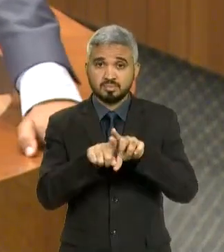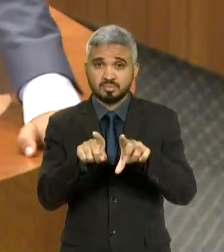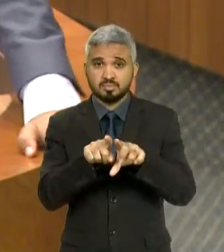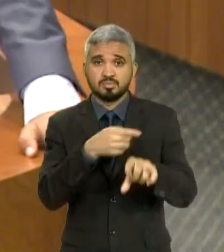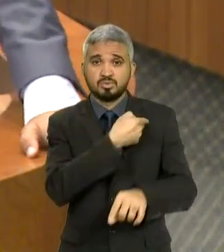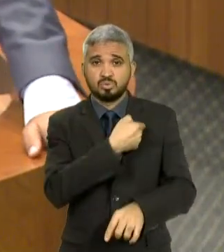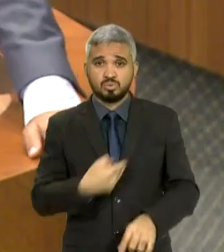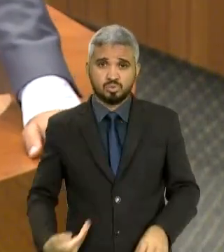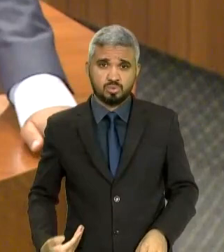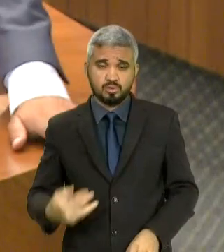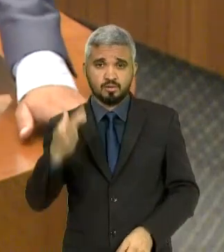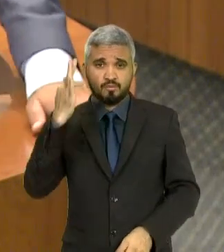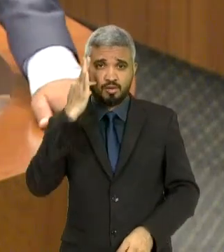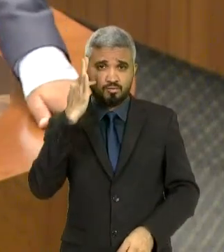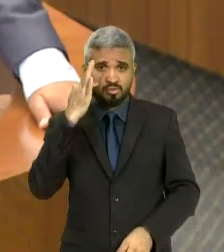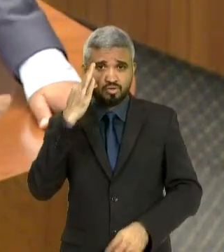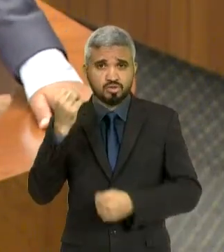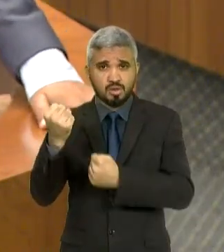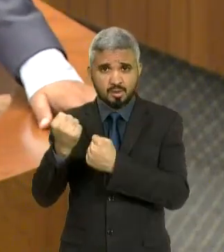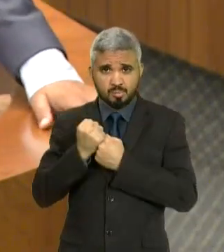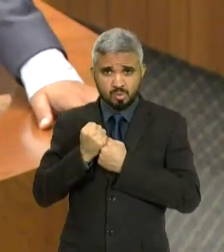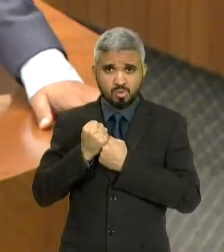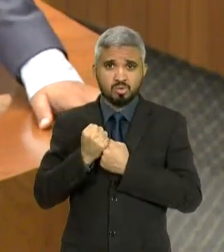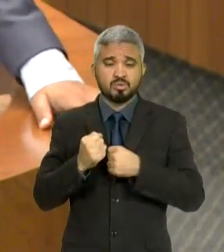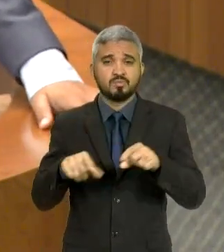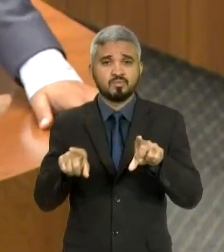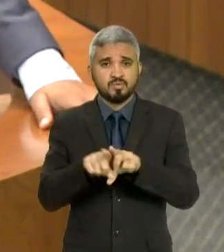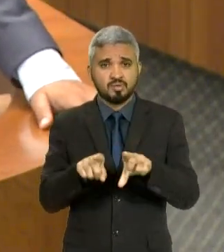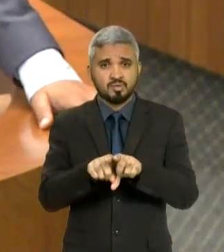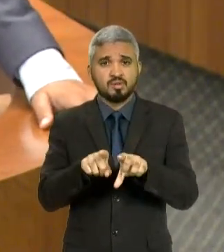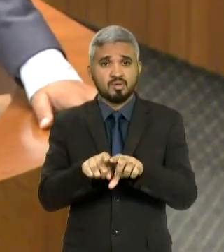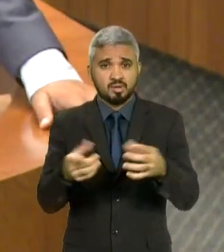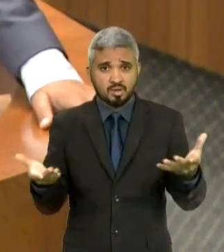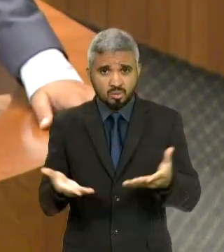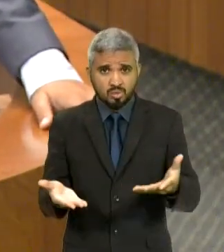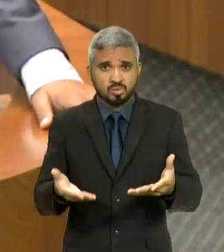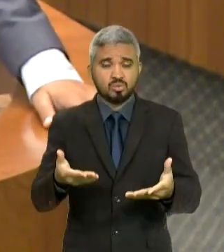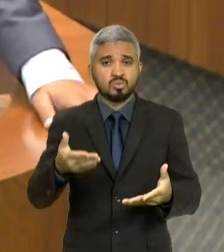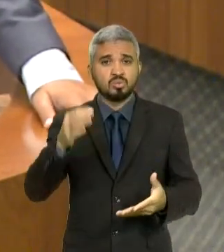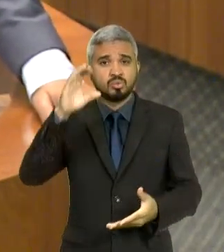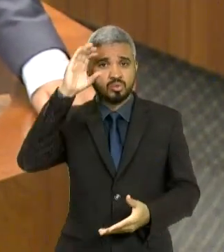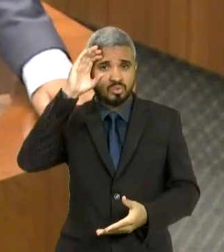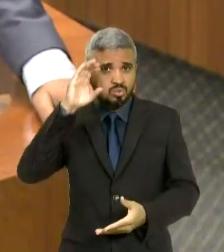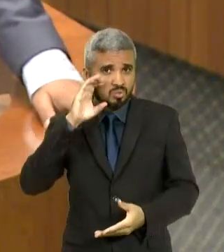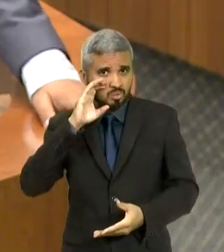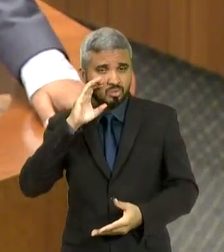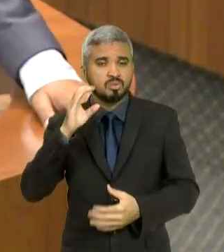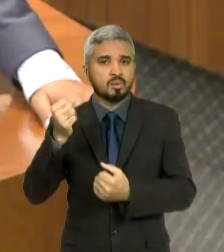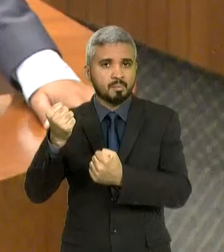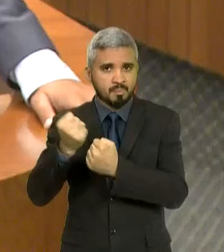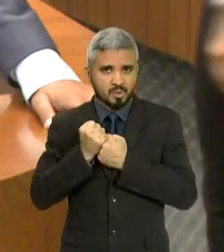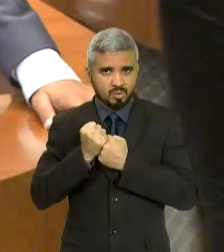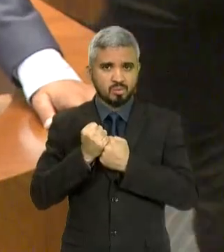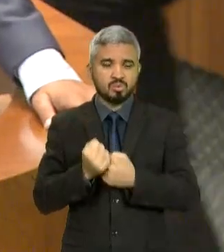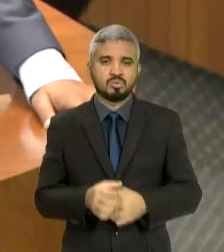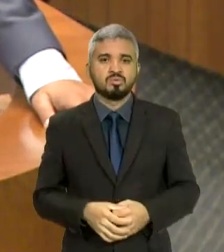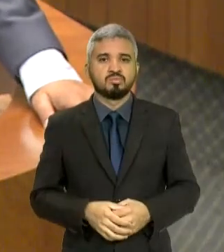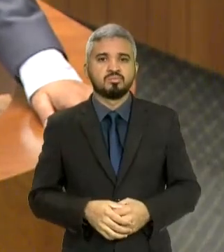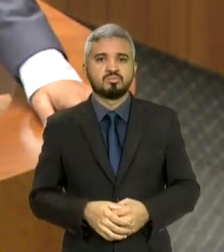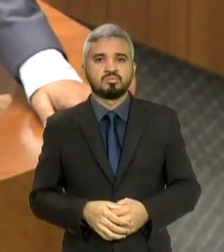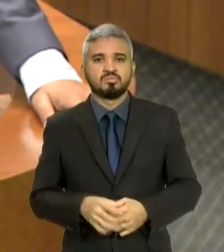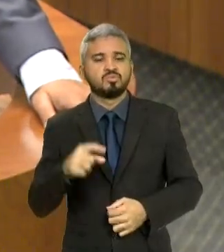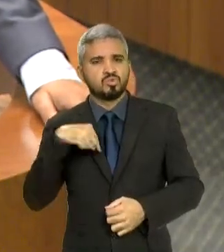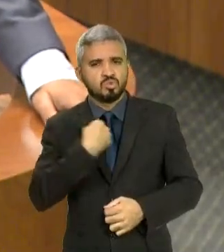Flávio Dino e agora do governo Brandão, e conseguimos concretizar muitos